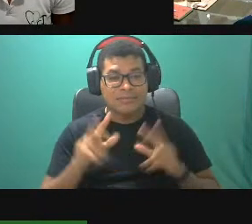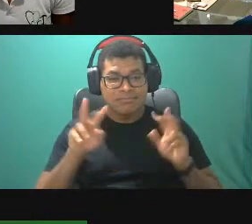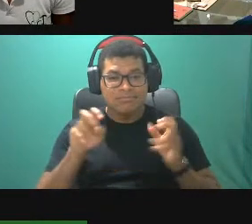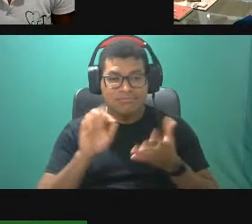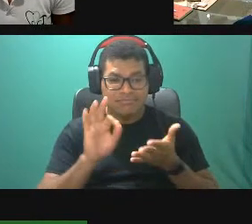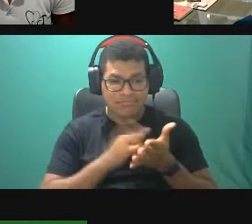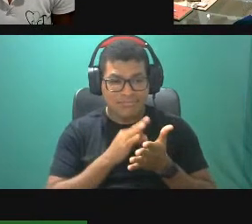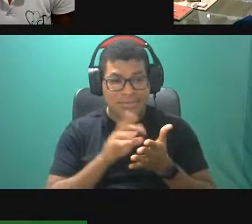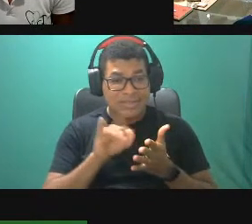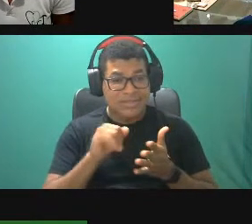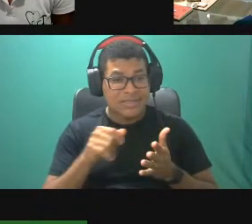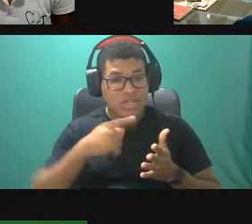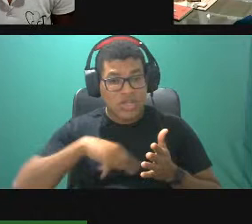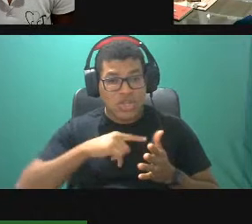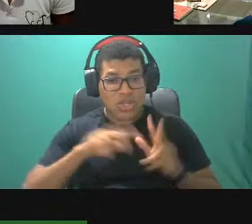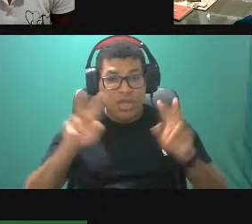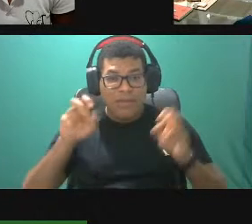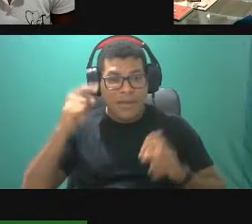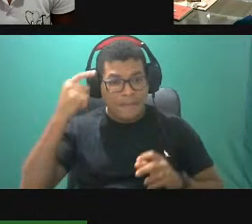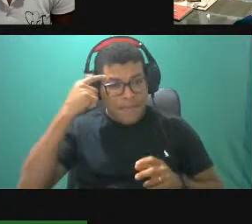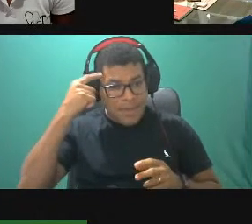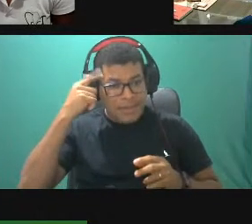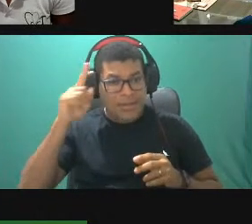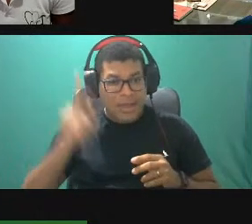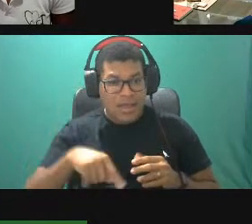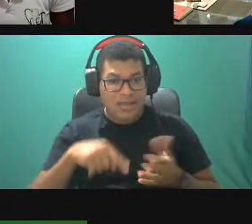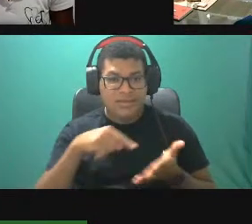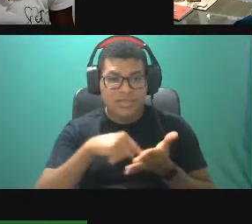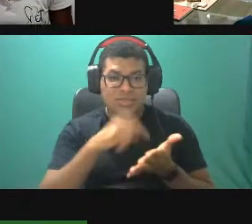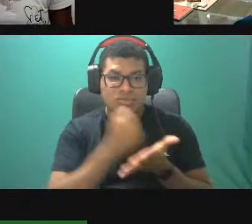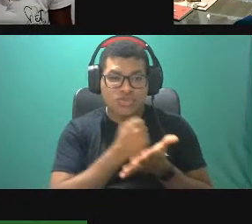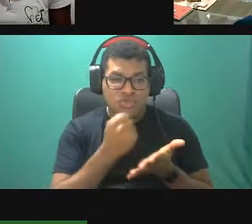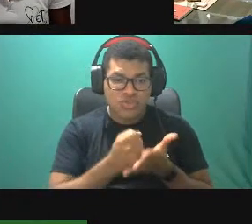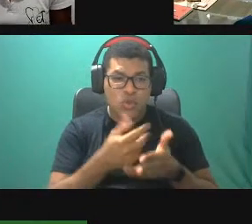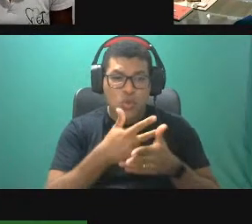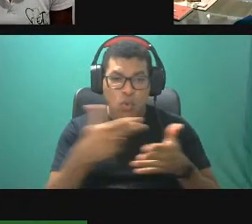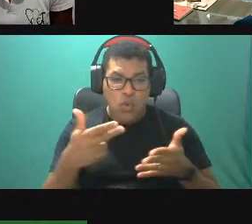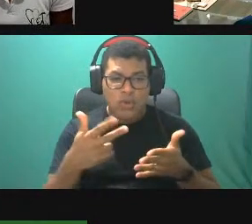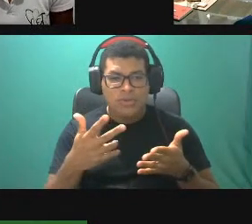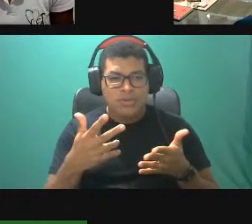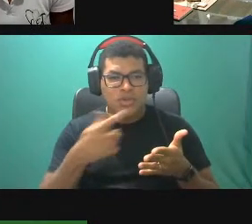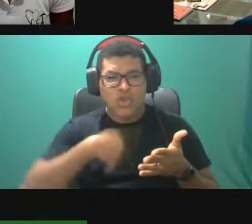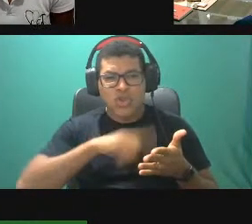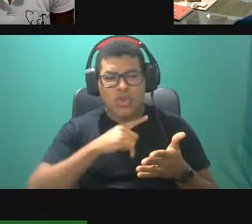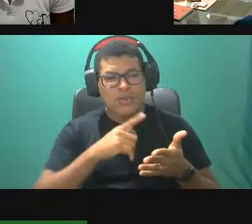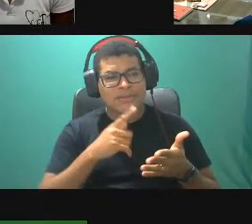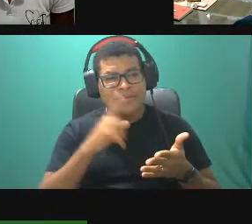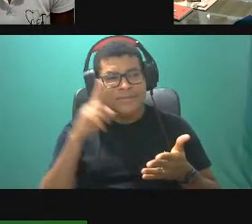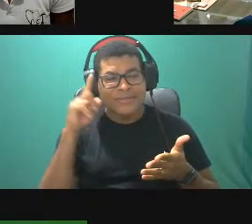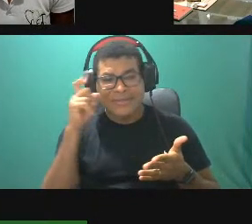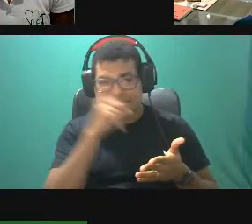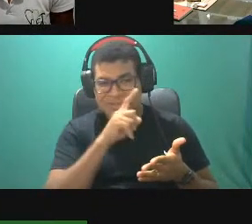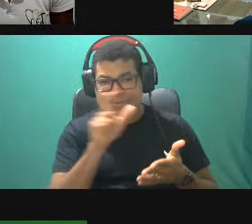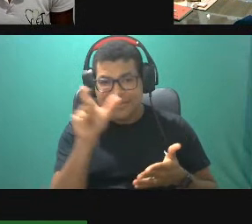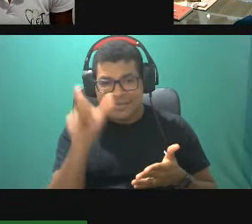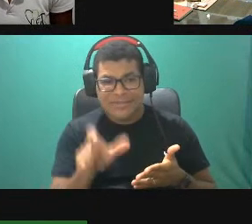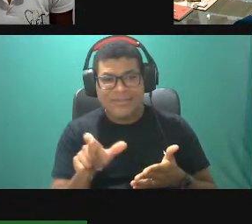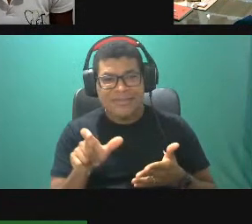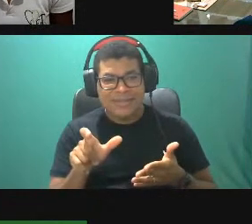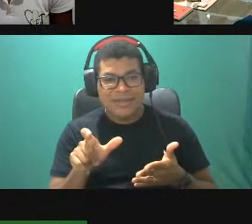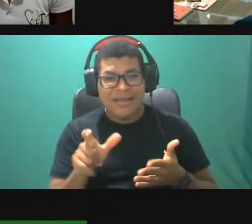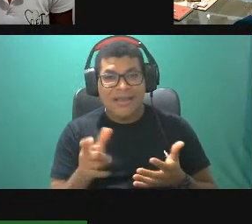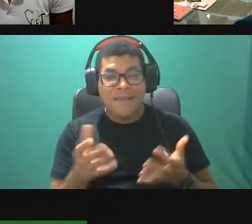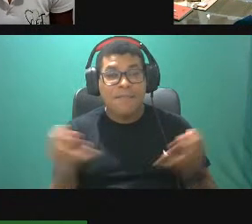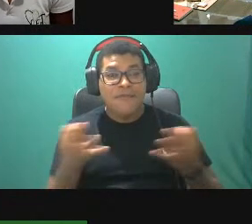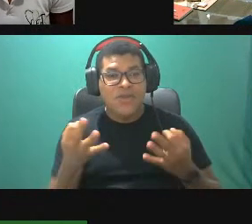levar para complexidade da certificação e outros itens, a gente está muito distante disso, né? Agora, o ponto que a gente tem